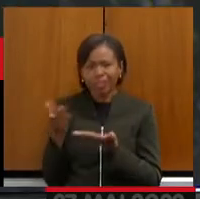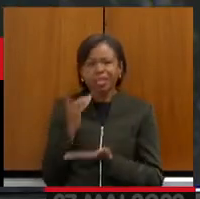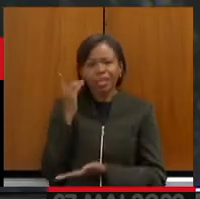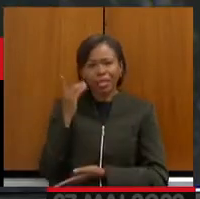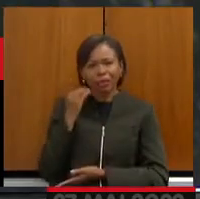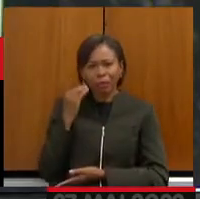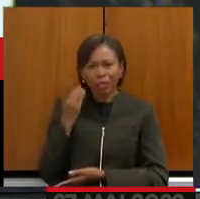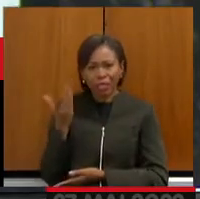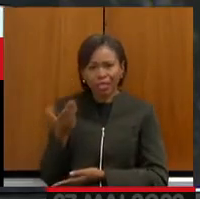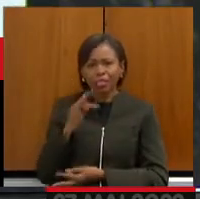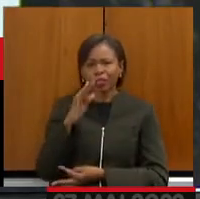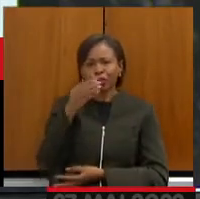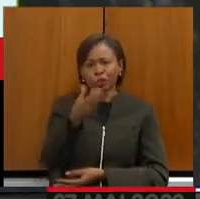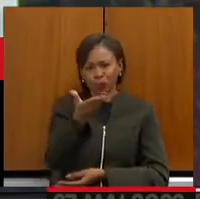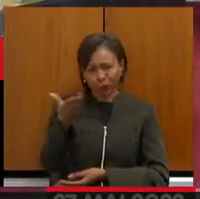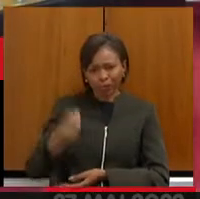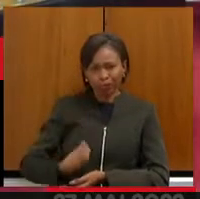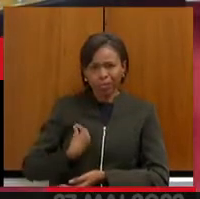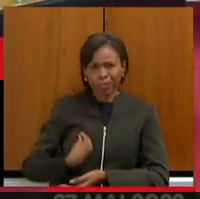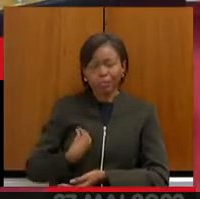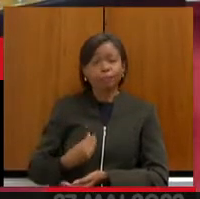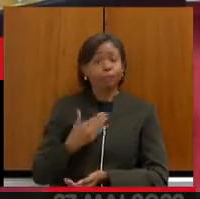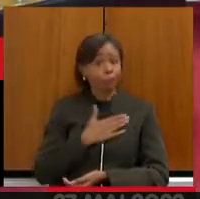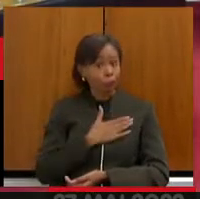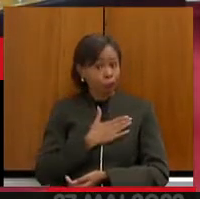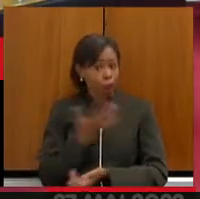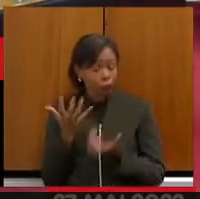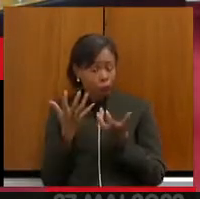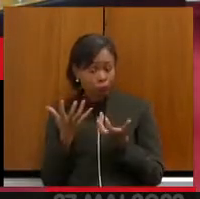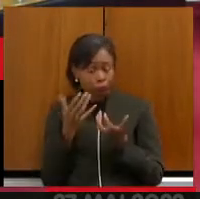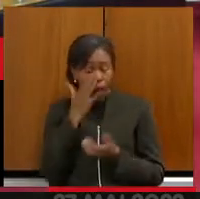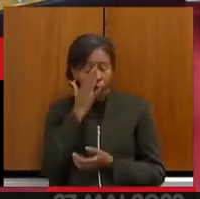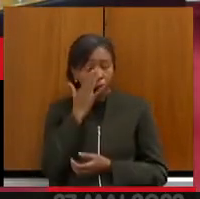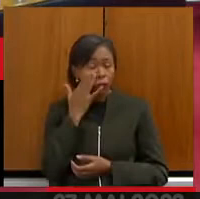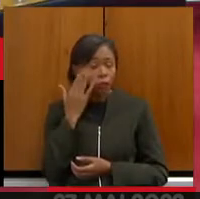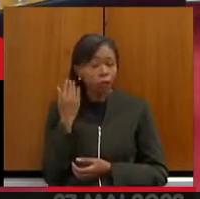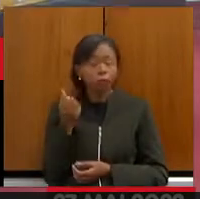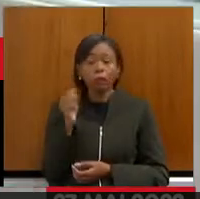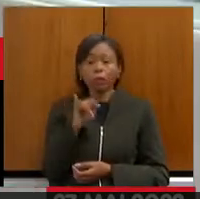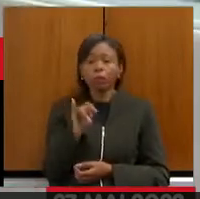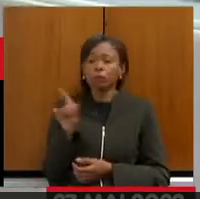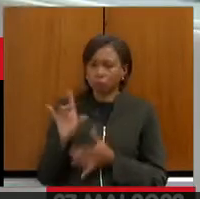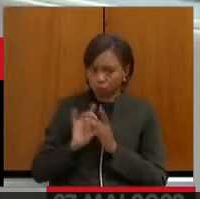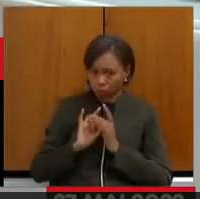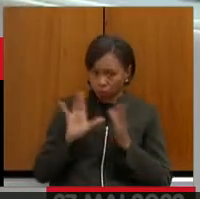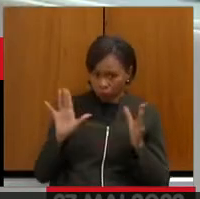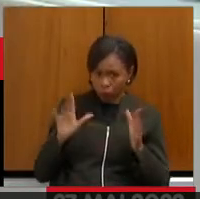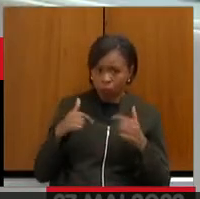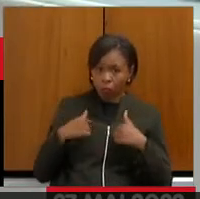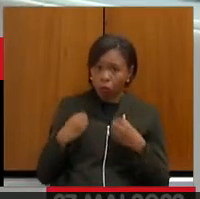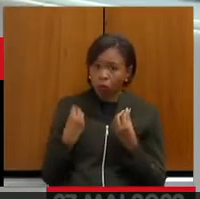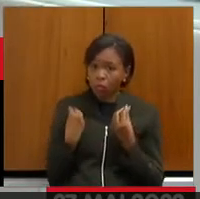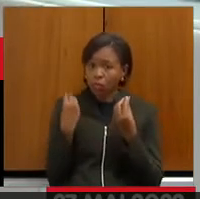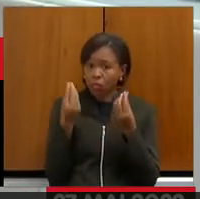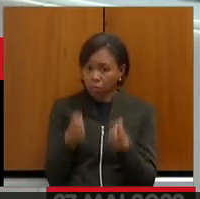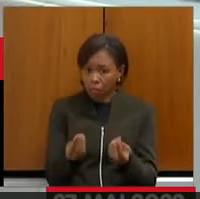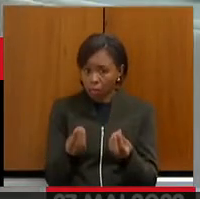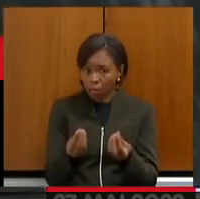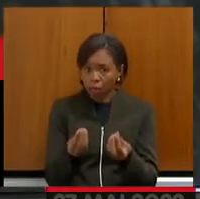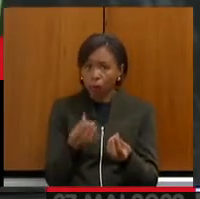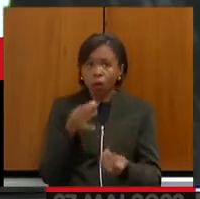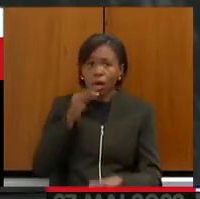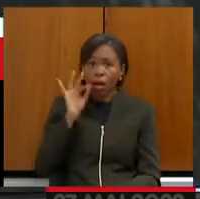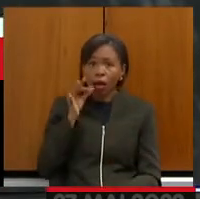né e a todos presentes gostaria a senhora deputada de se a senhora me permitir de entregar um